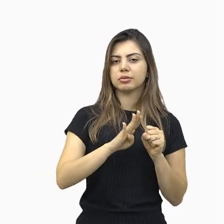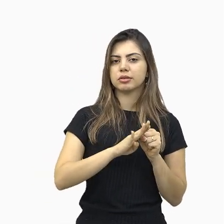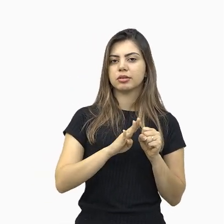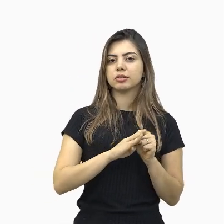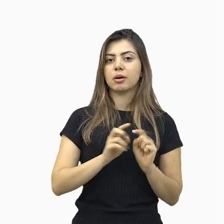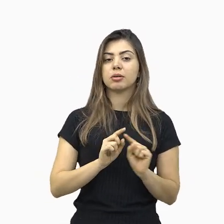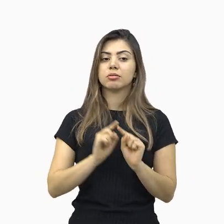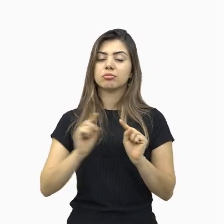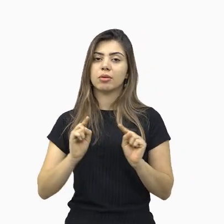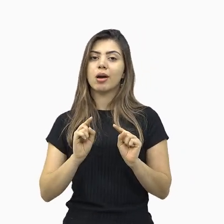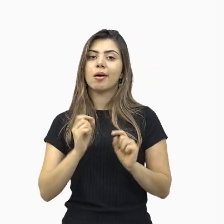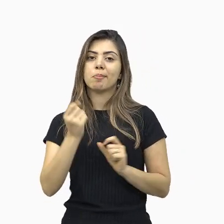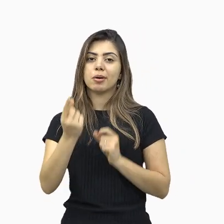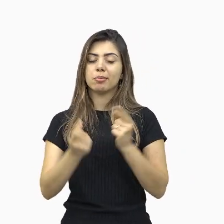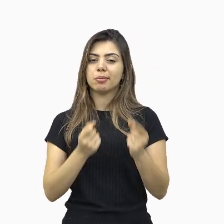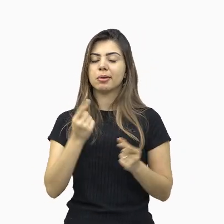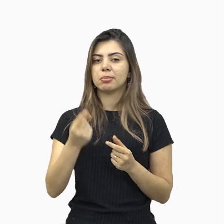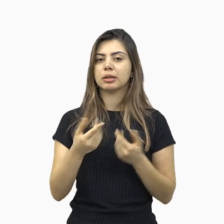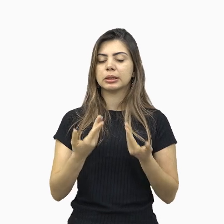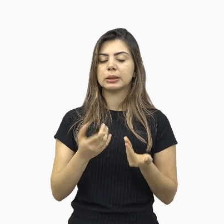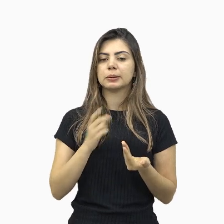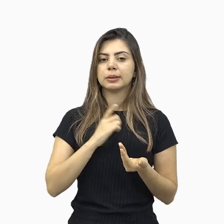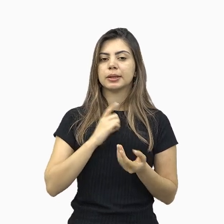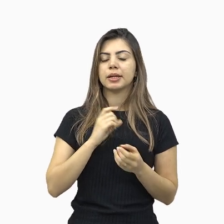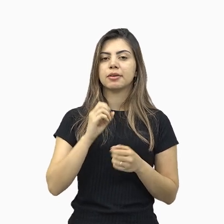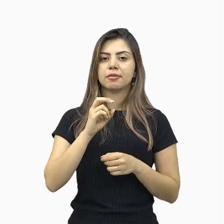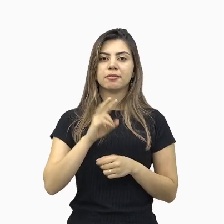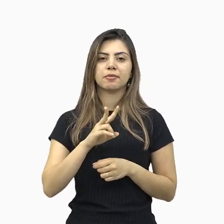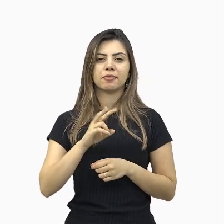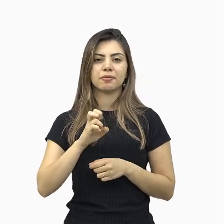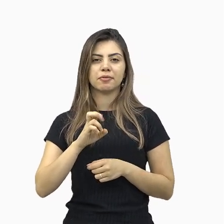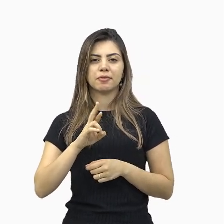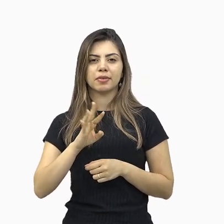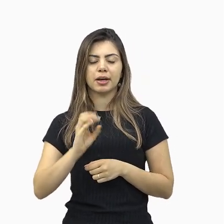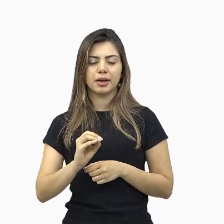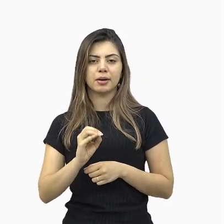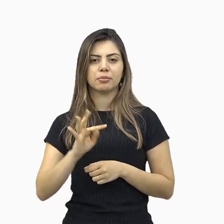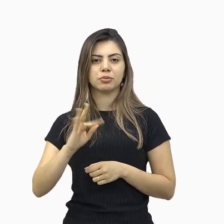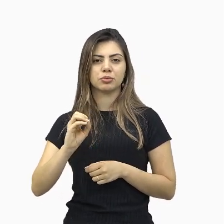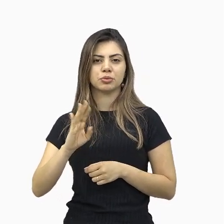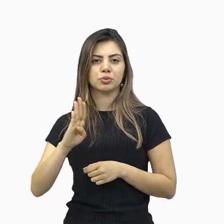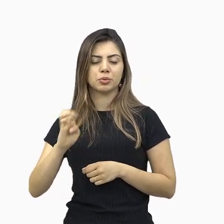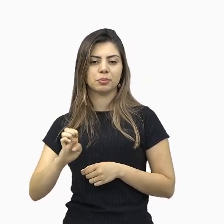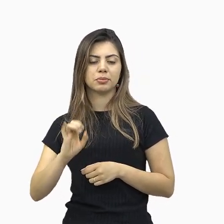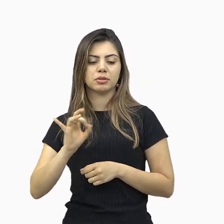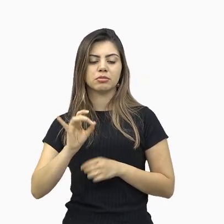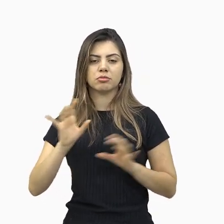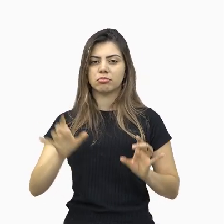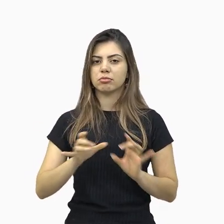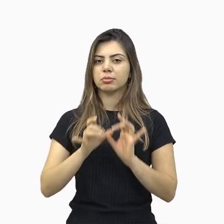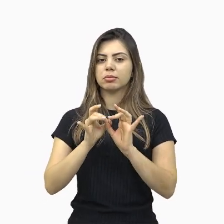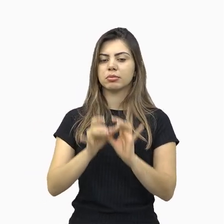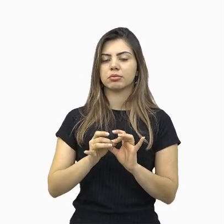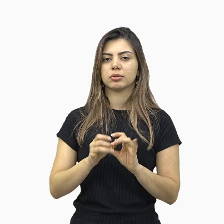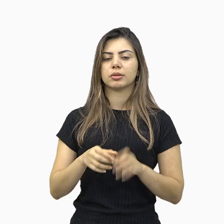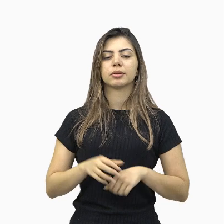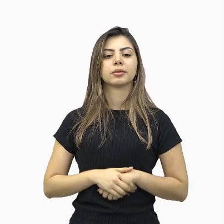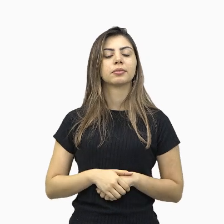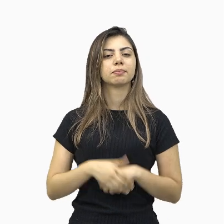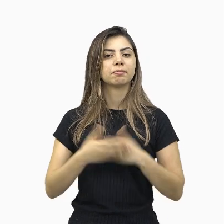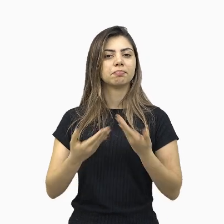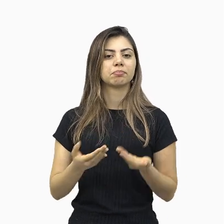só conecta sujeito a uma qualidade desse sujeito, ou seja, substantivo a um adjetivo. Aí, nesse caso,